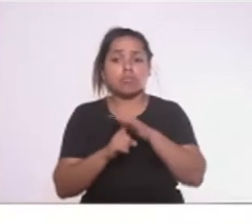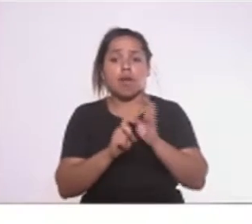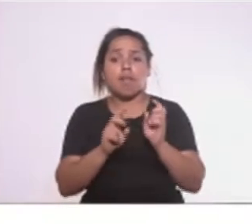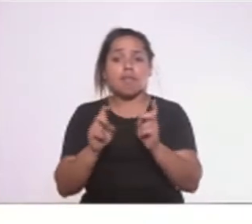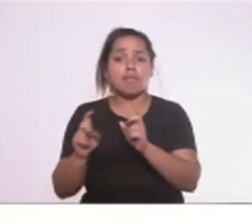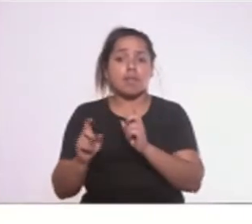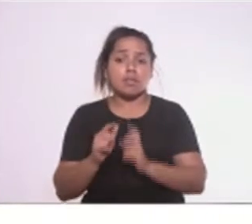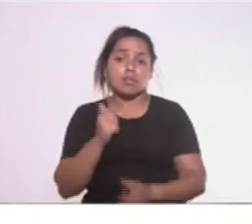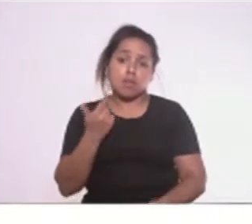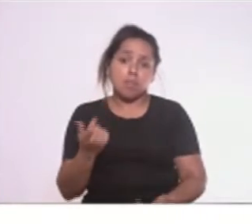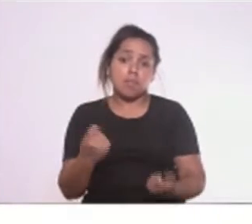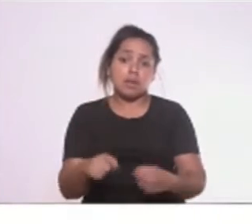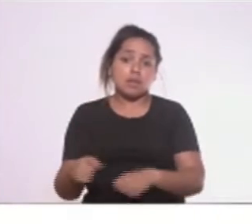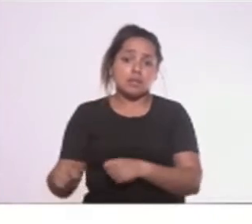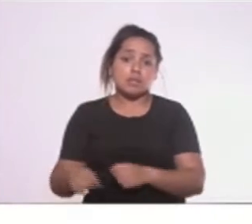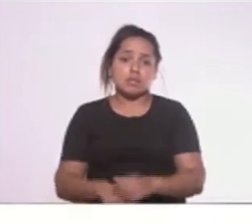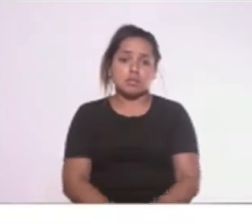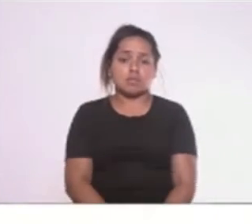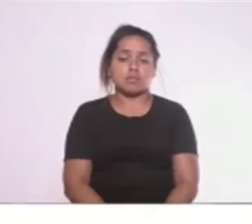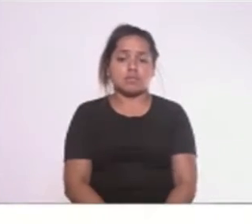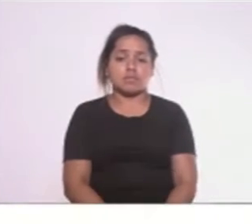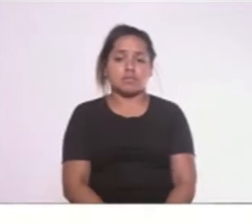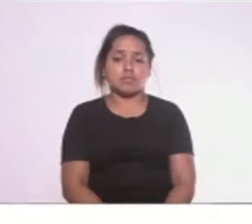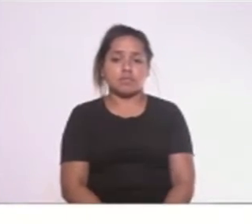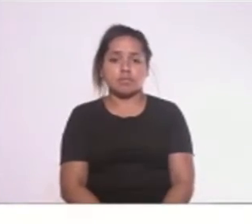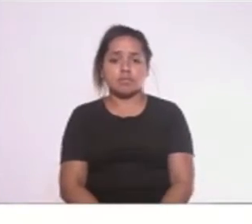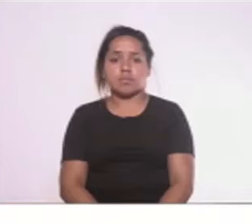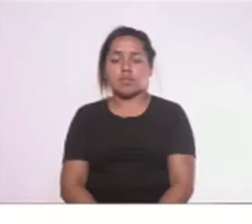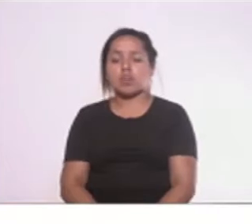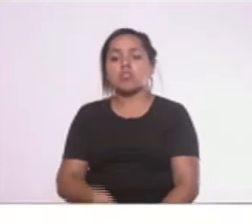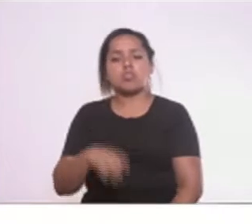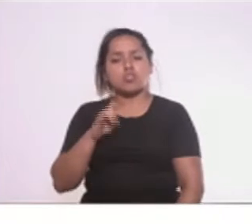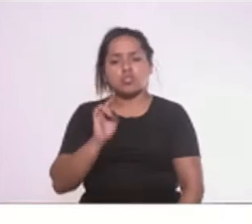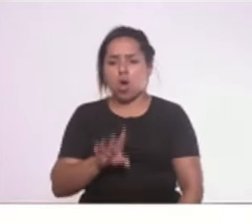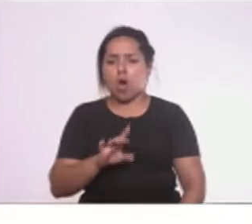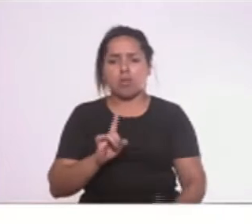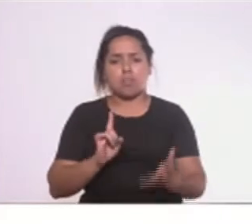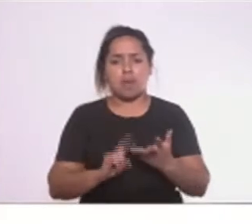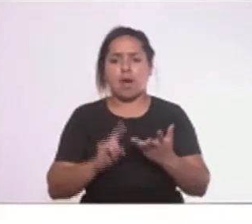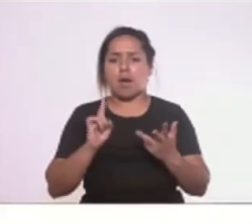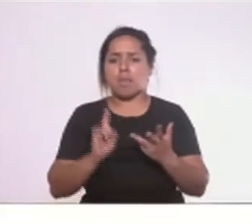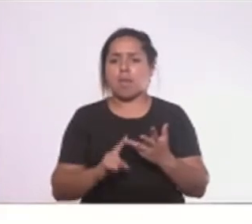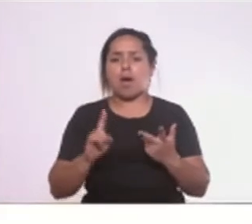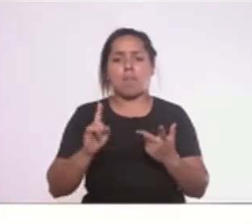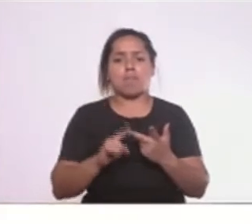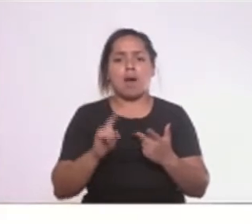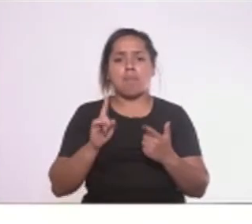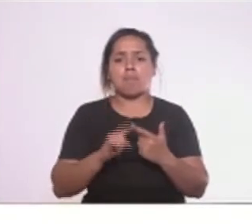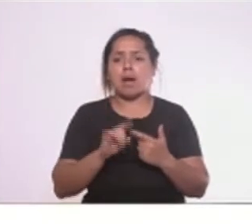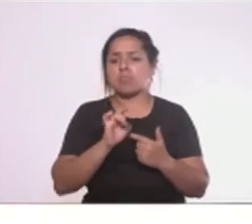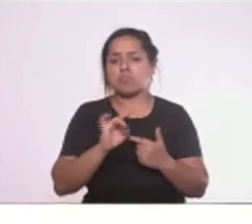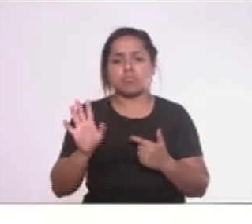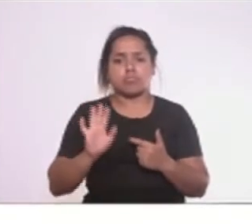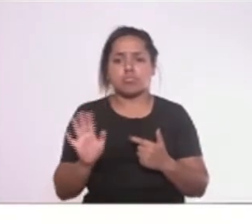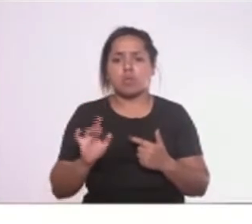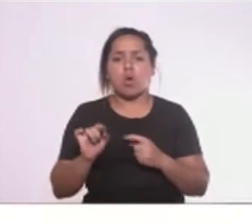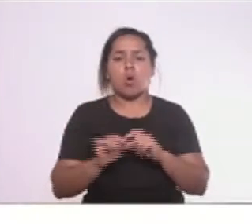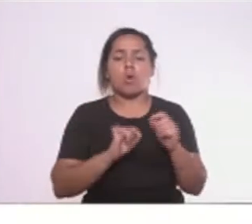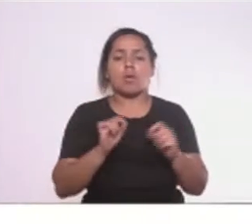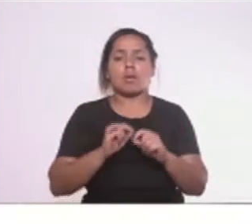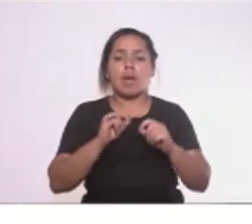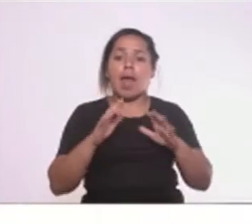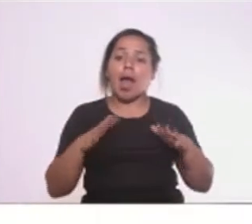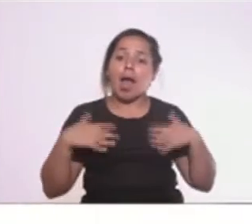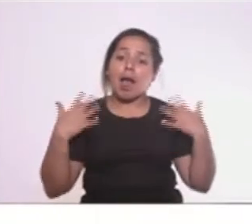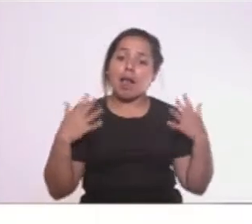esse trabalho autogestionário que elas desenvolvem. Então, queria fazer essas considerações, queria ressaltar aqui a alegria da